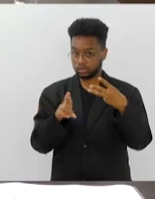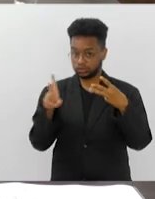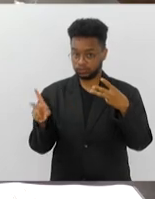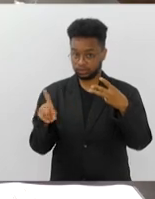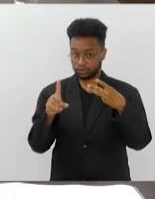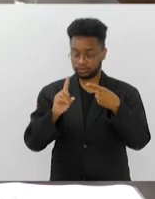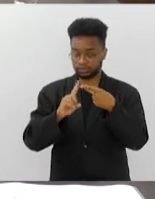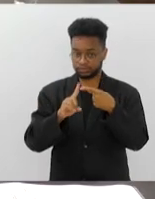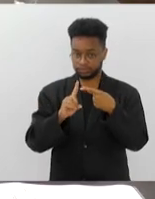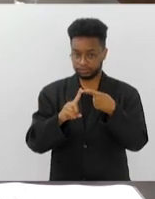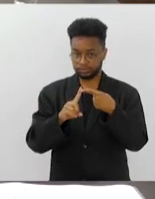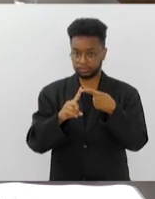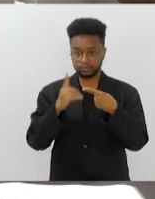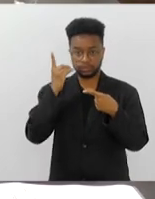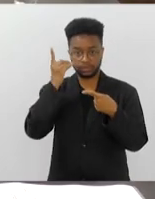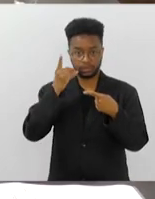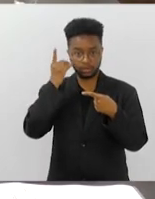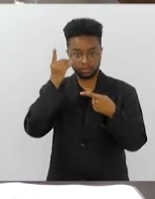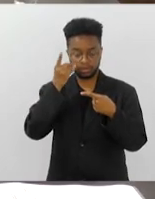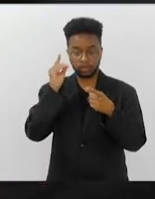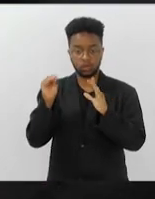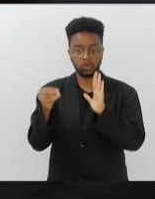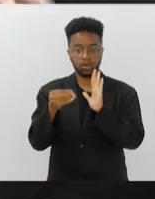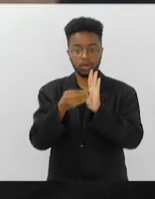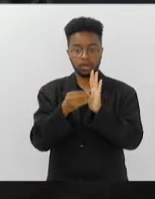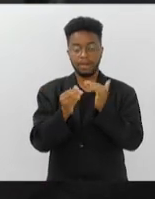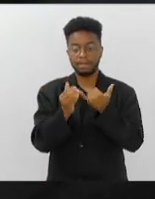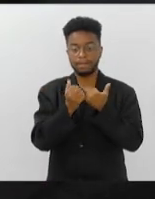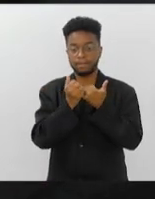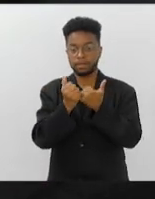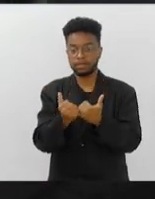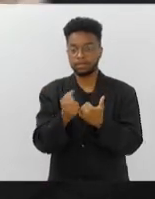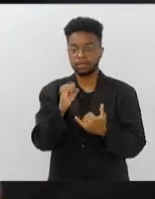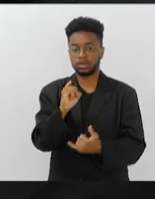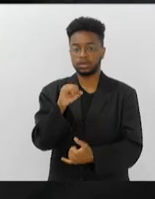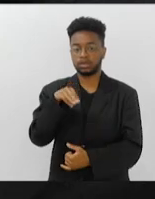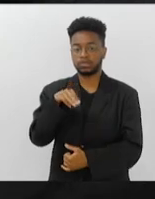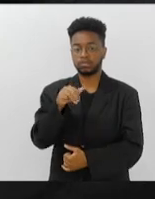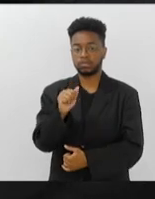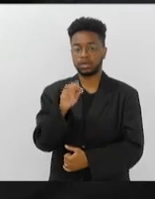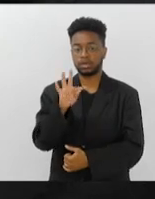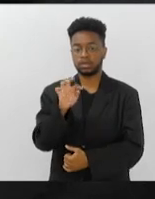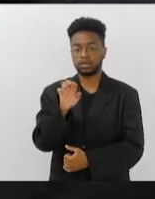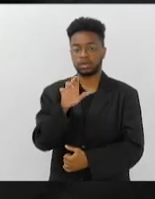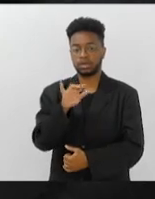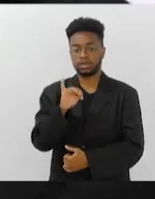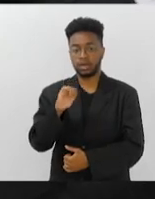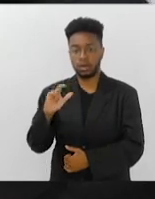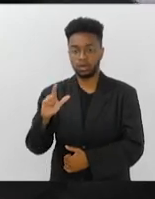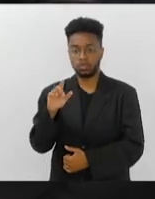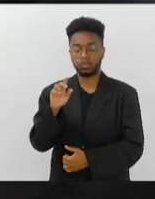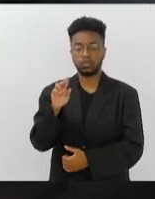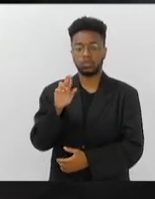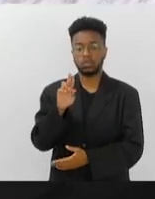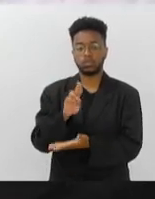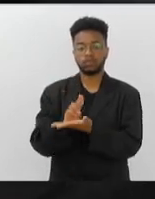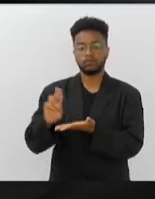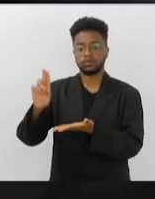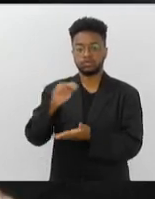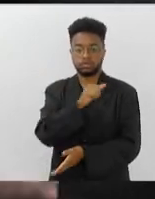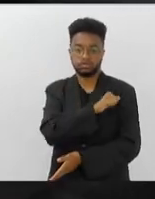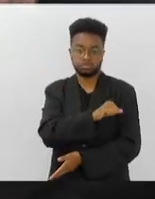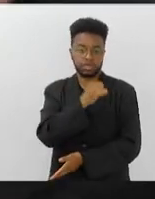Um, deputado declara patrimônio material, vou dar o seu exemplo, a Universidade Federal do Rio de